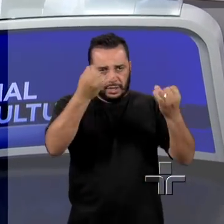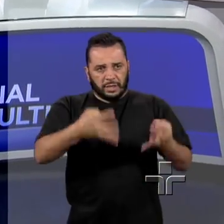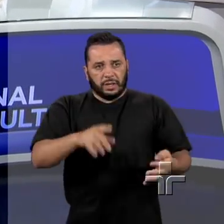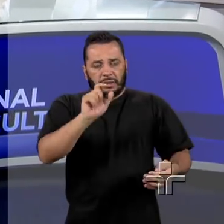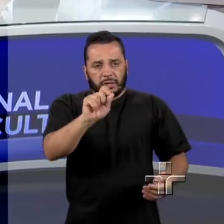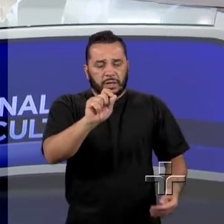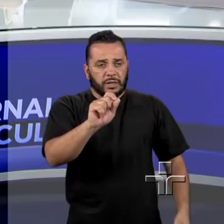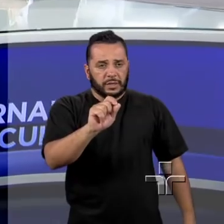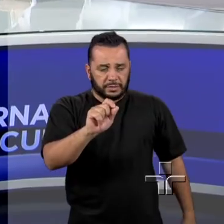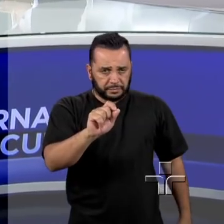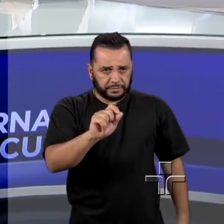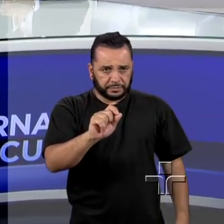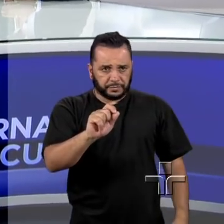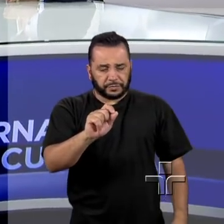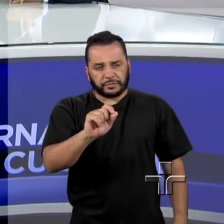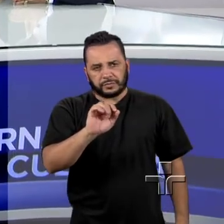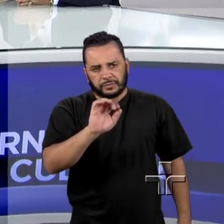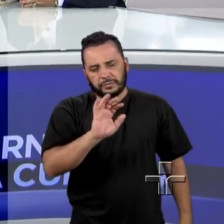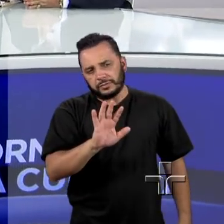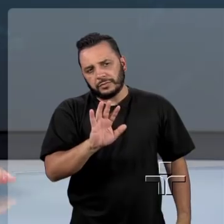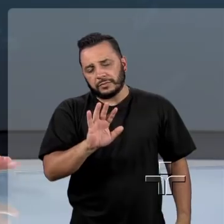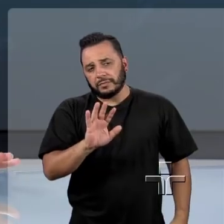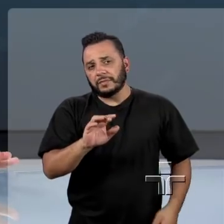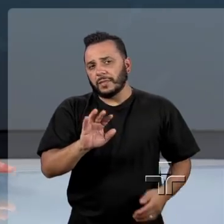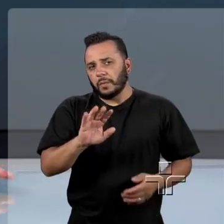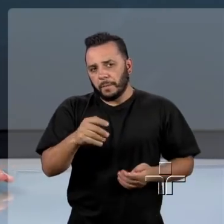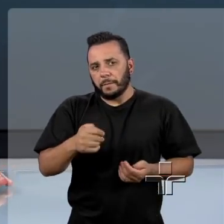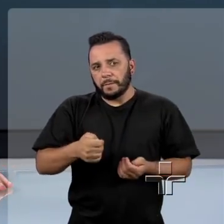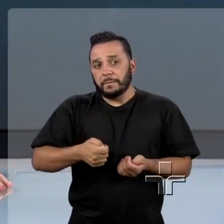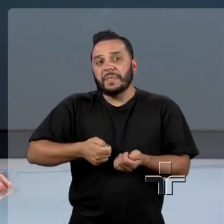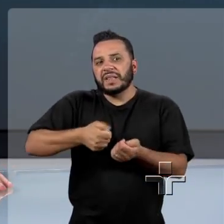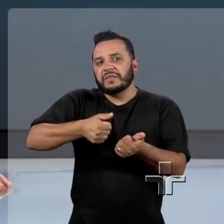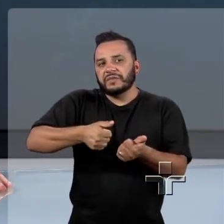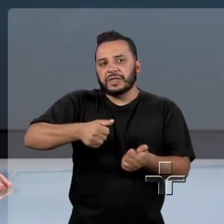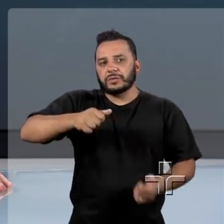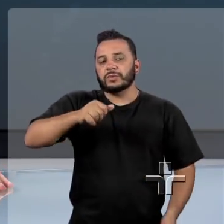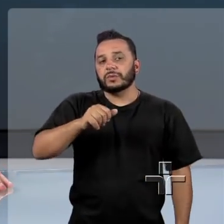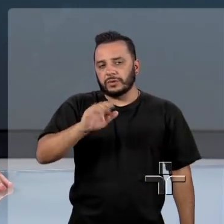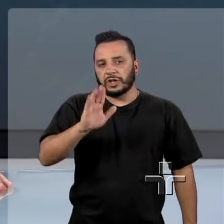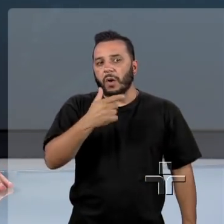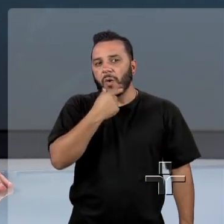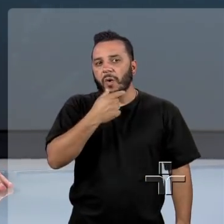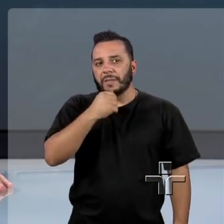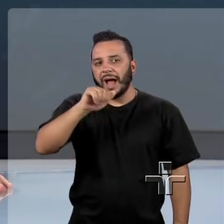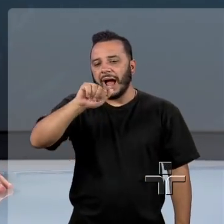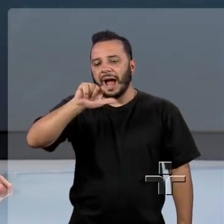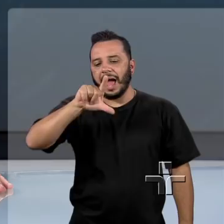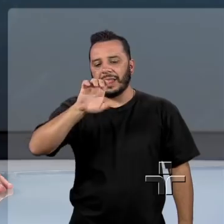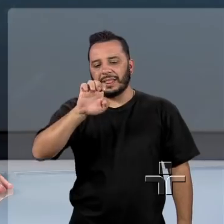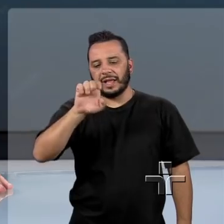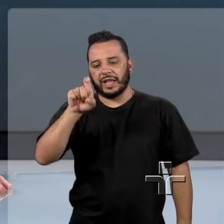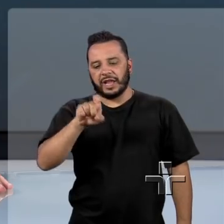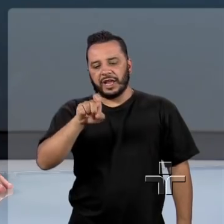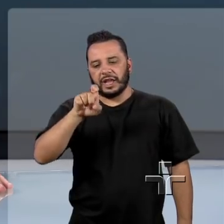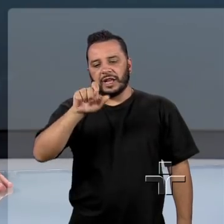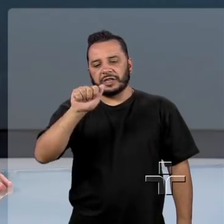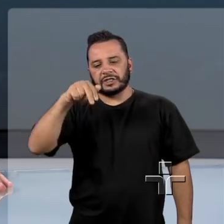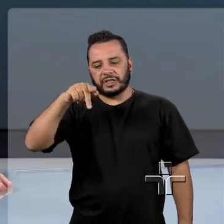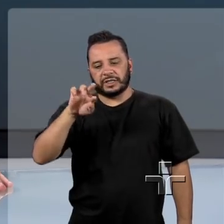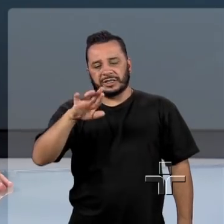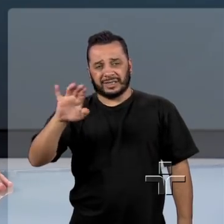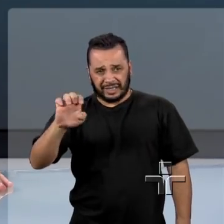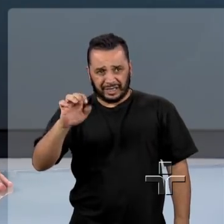é talvez o benefício que o Nardoni tenha. Incomoda muito as pessoas de saber que ele